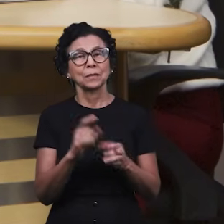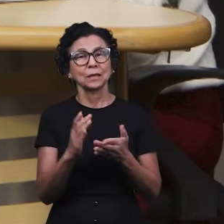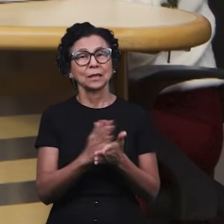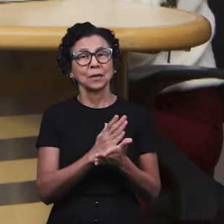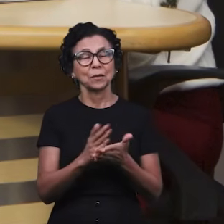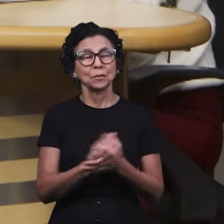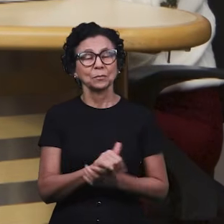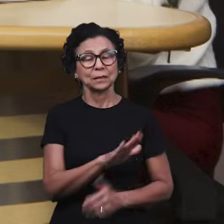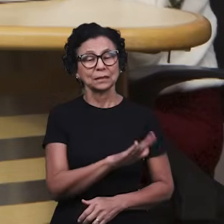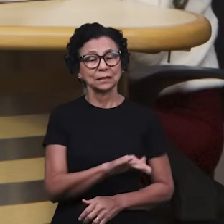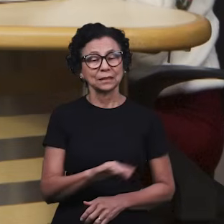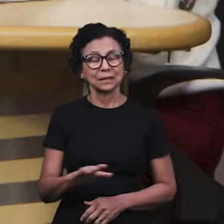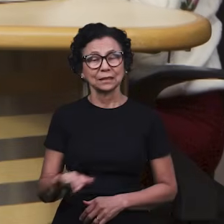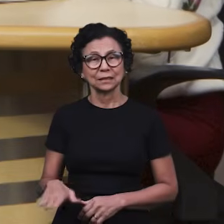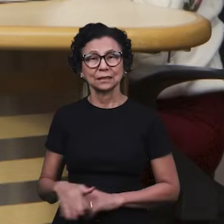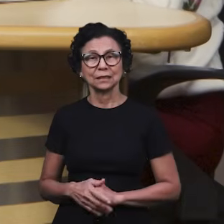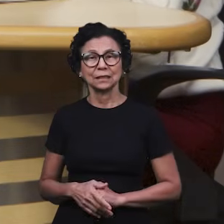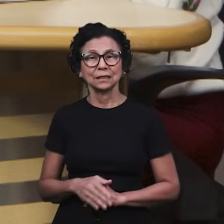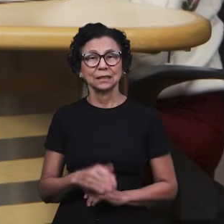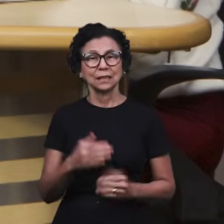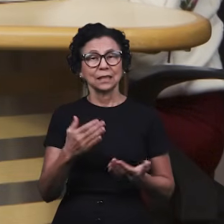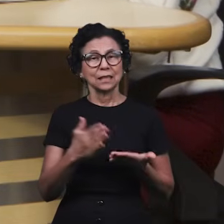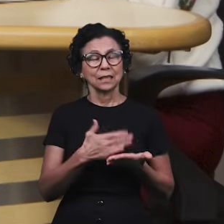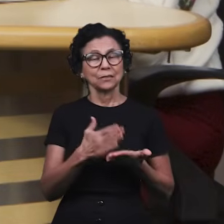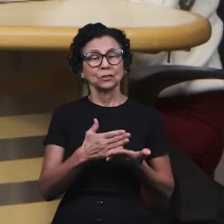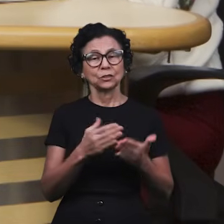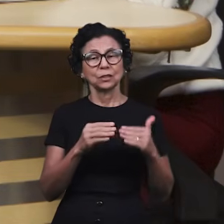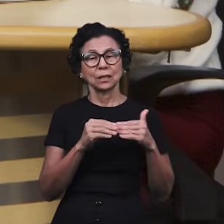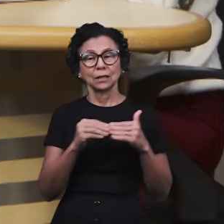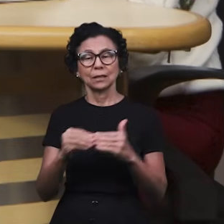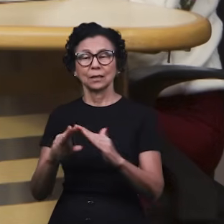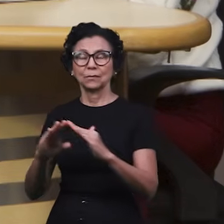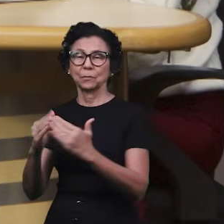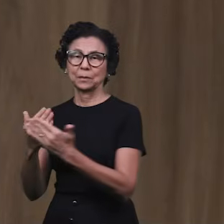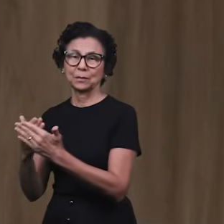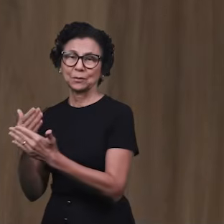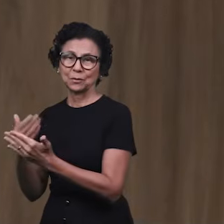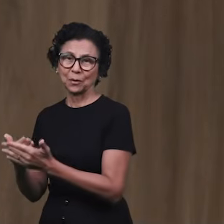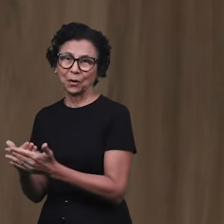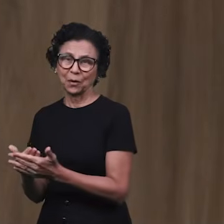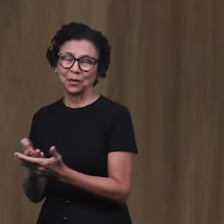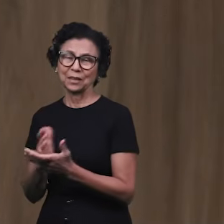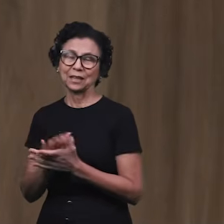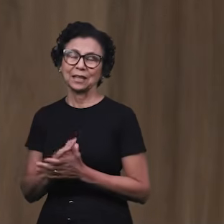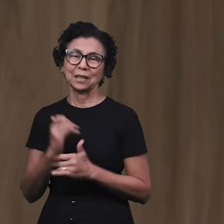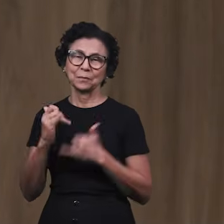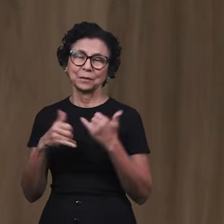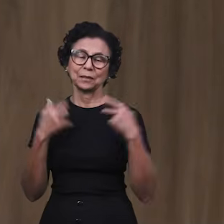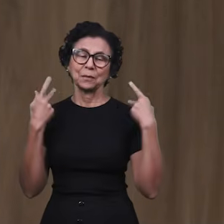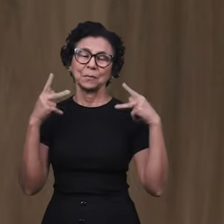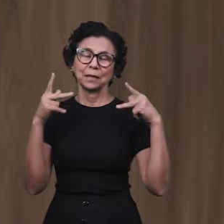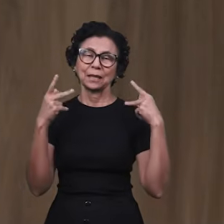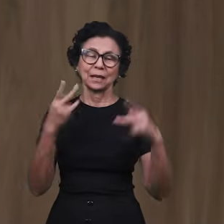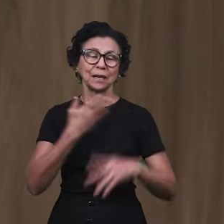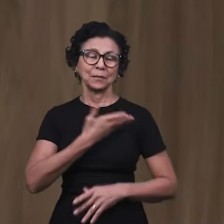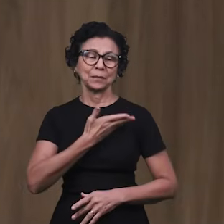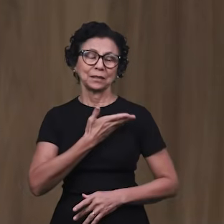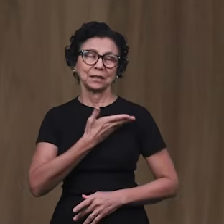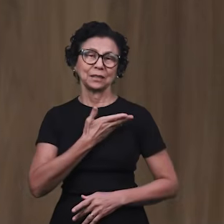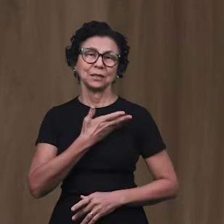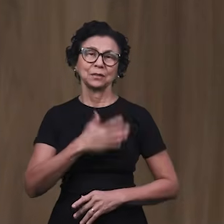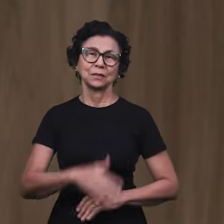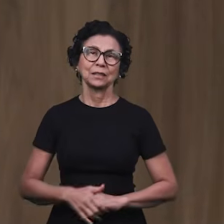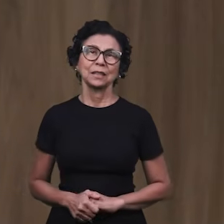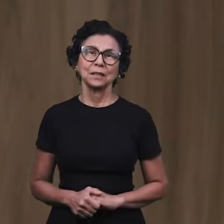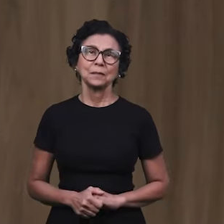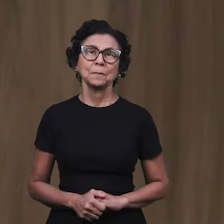para os coleguinhas, fazendo uso desse material. Então nós também estamos sempre dizendo que a tecnologia,